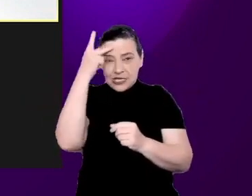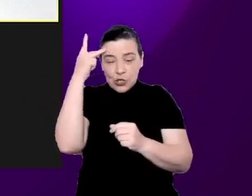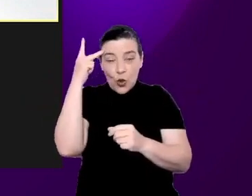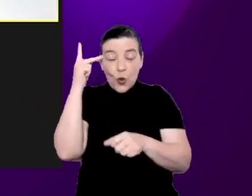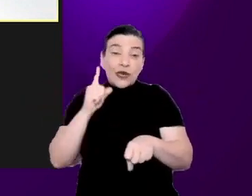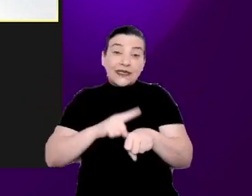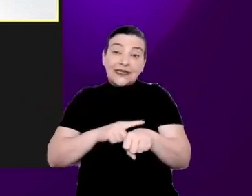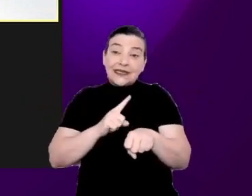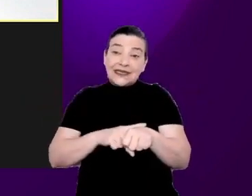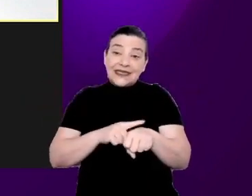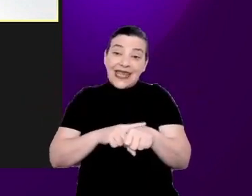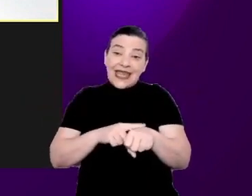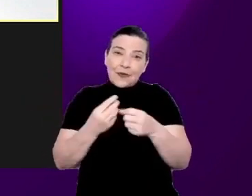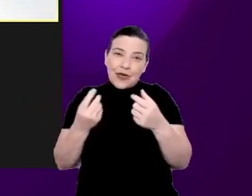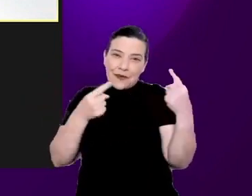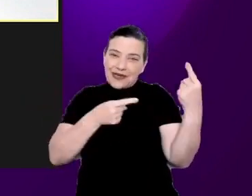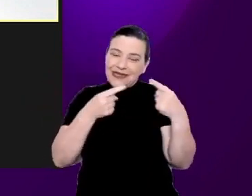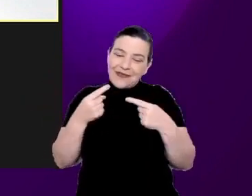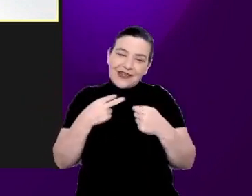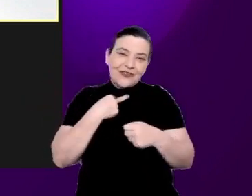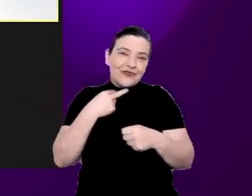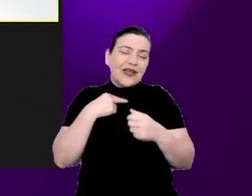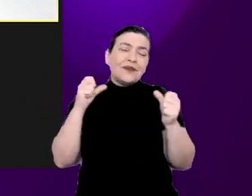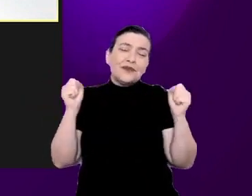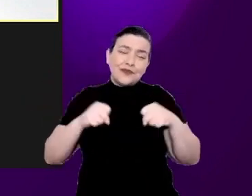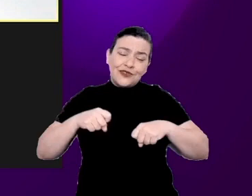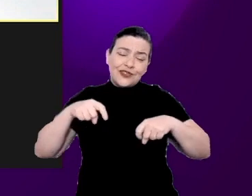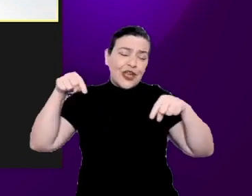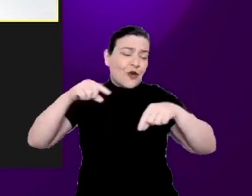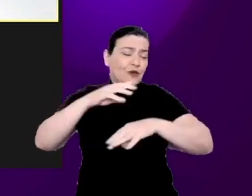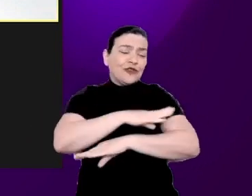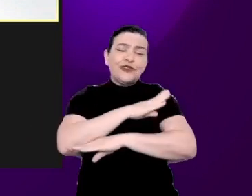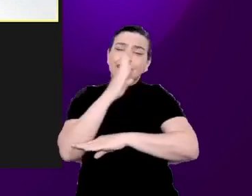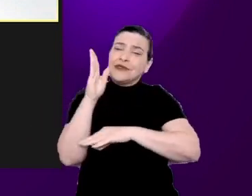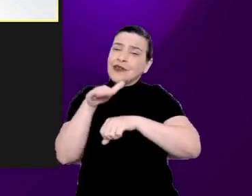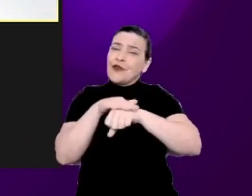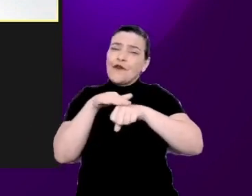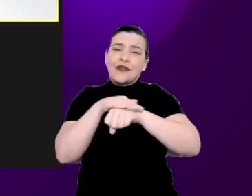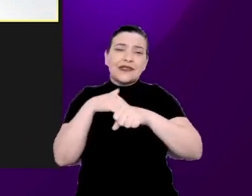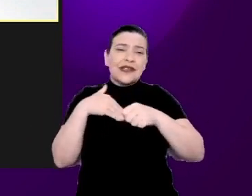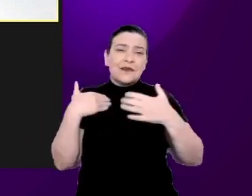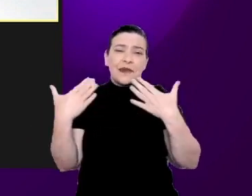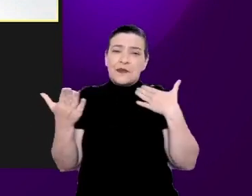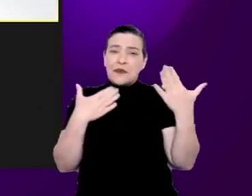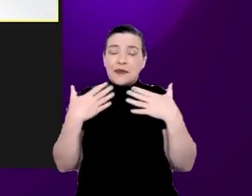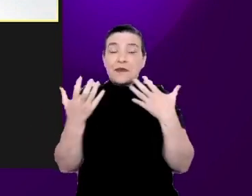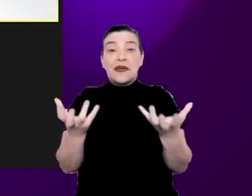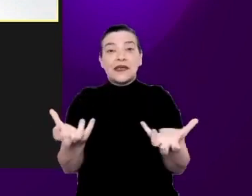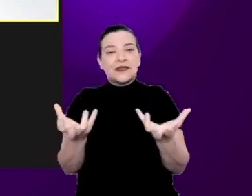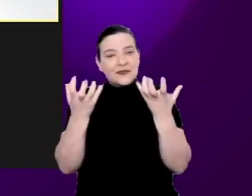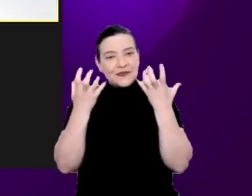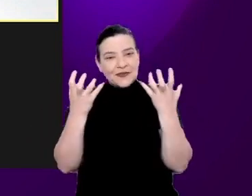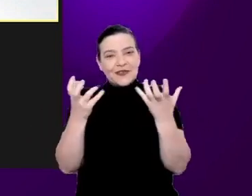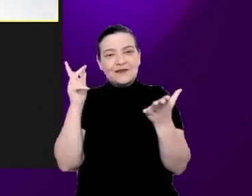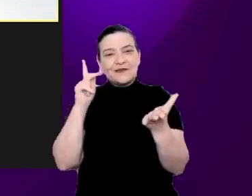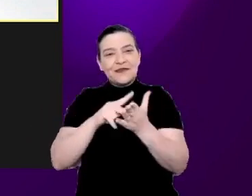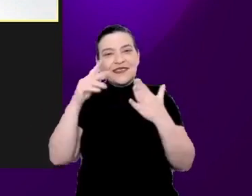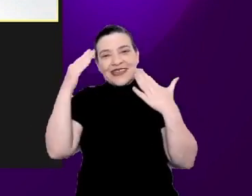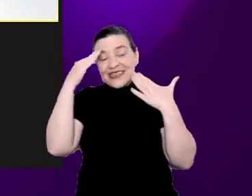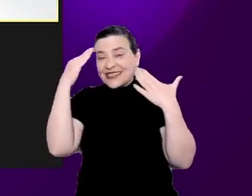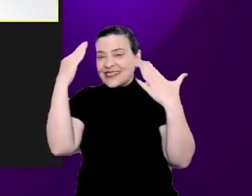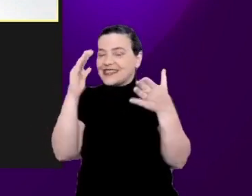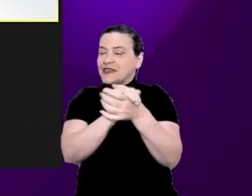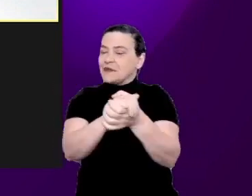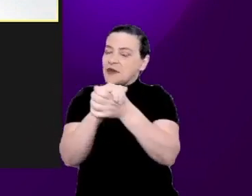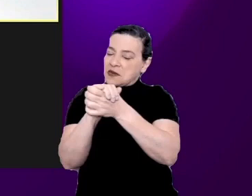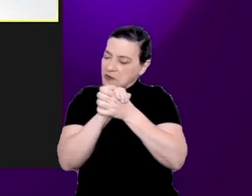para debate, a gente poderia ficar o dia inteiro falando disso, né? Mas, de toda forma, queria muito, muito agradecer e